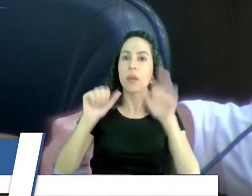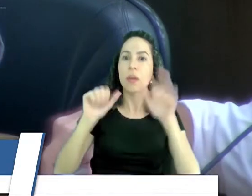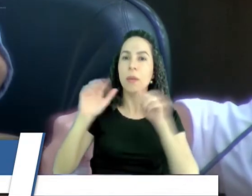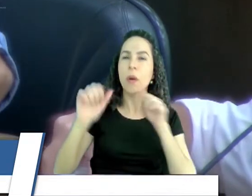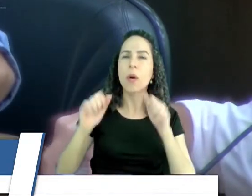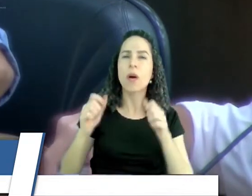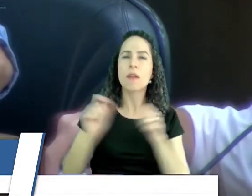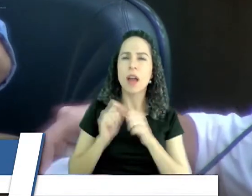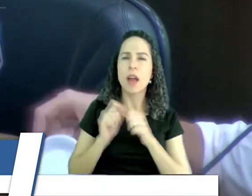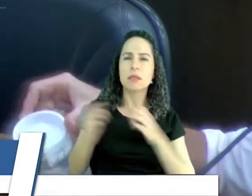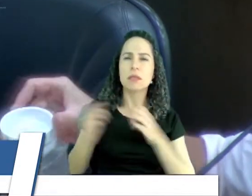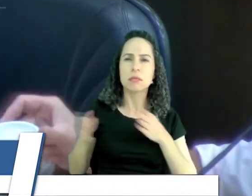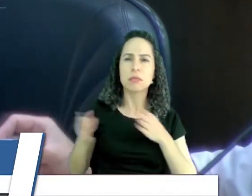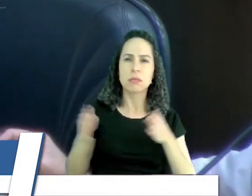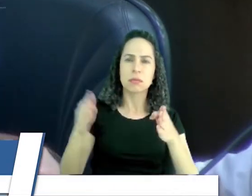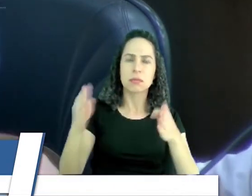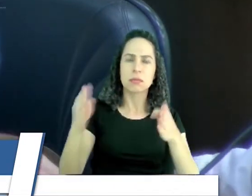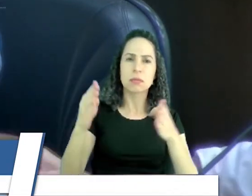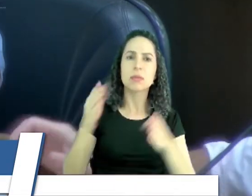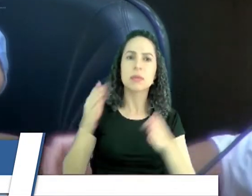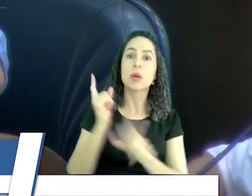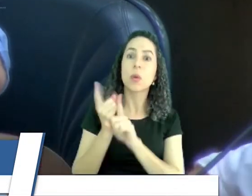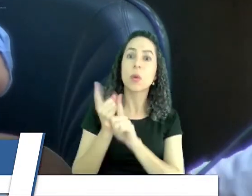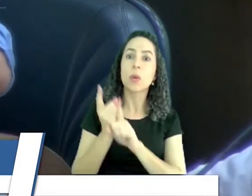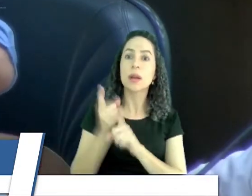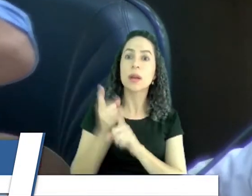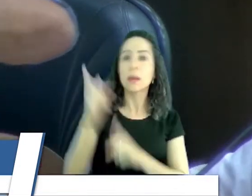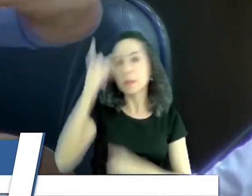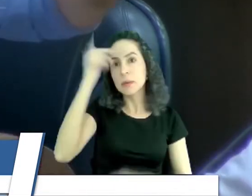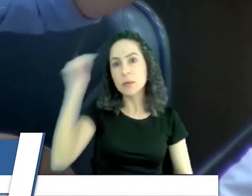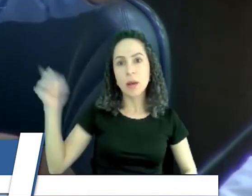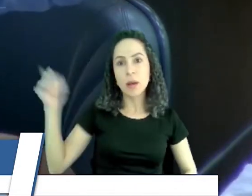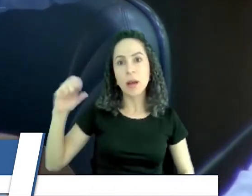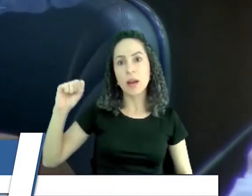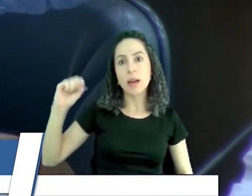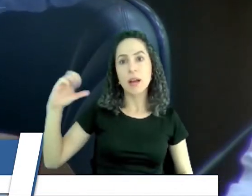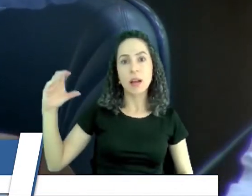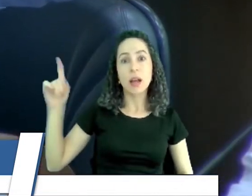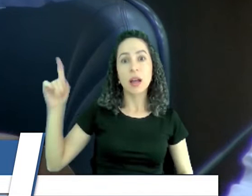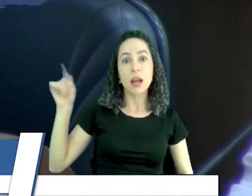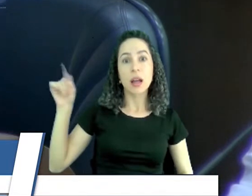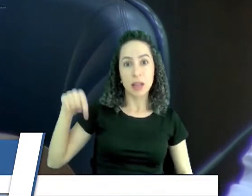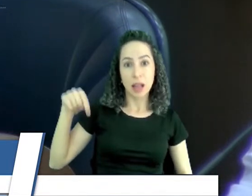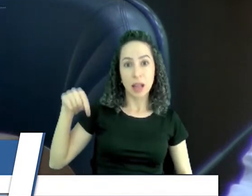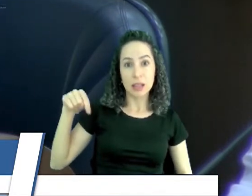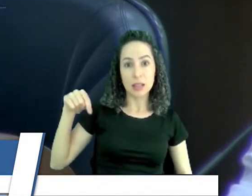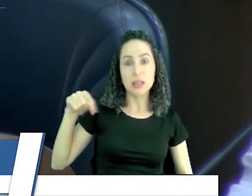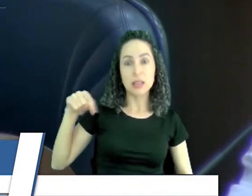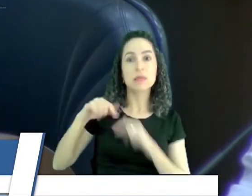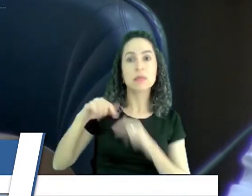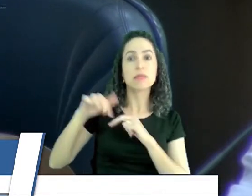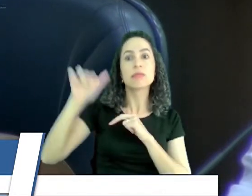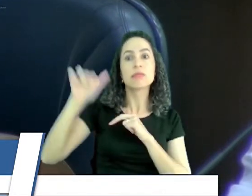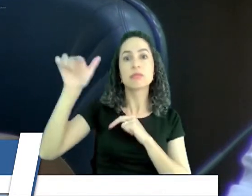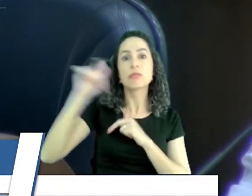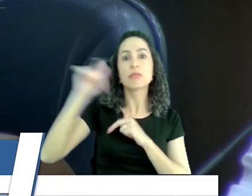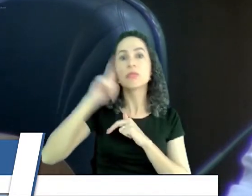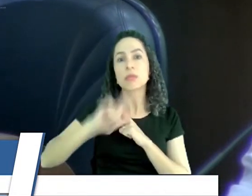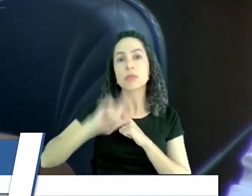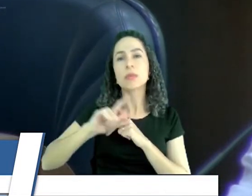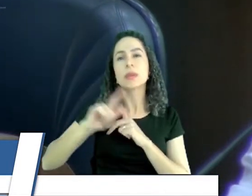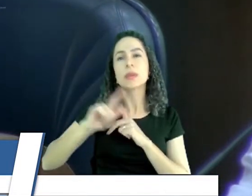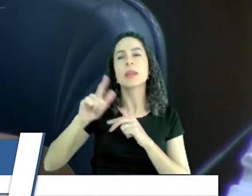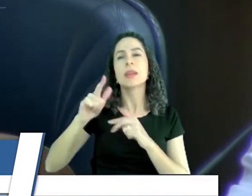fiz esse ano, encontrei o pessoal de Santa Catarina que saiu daqui. Então, adquiriu o passaporte na